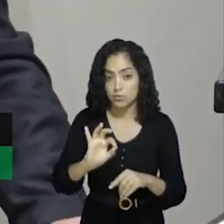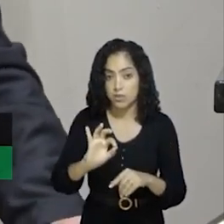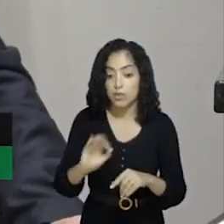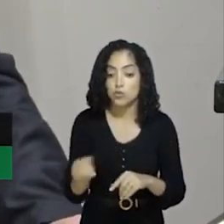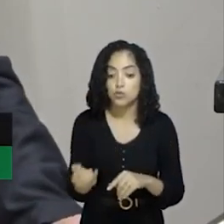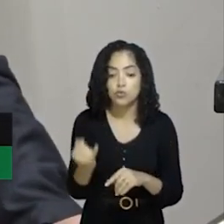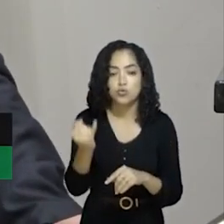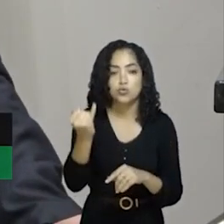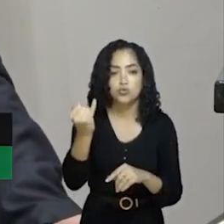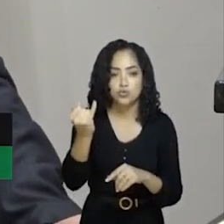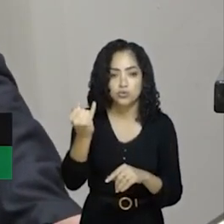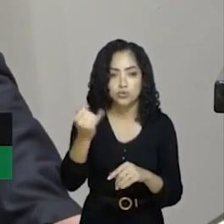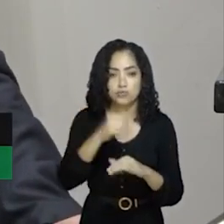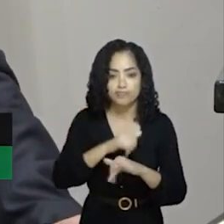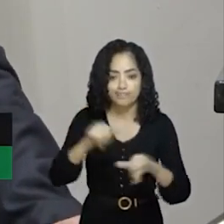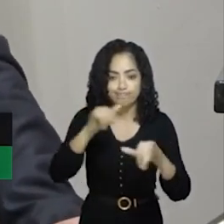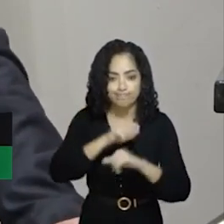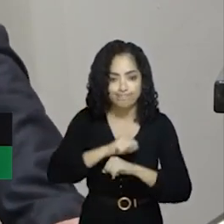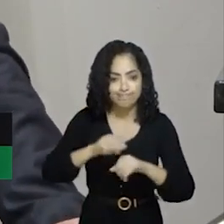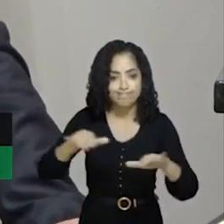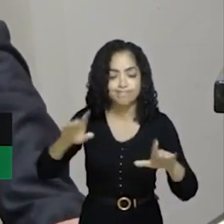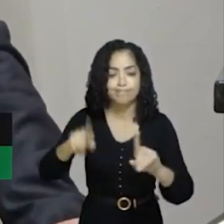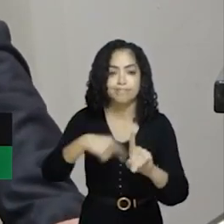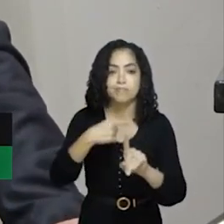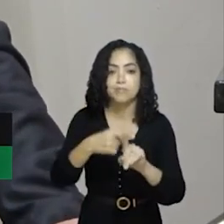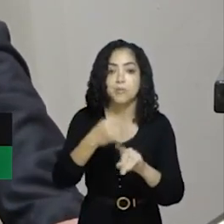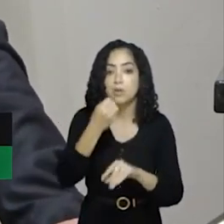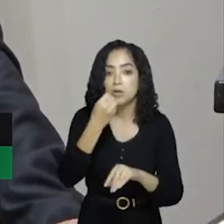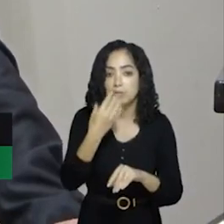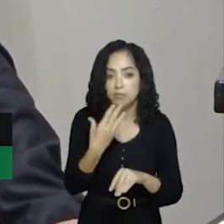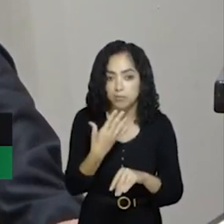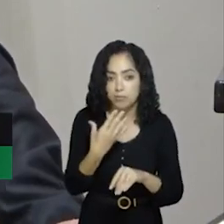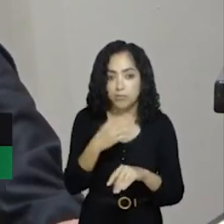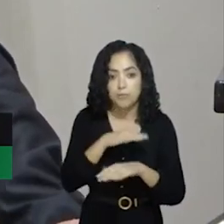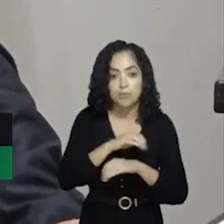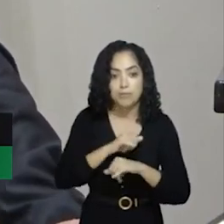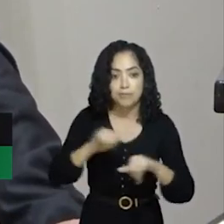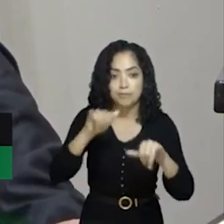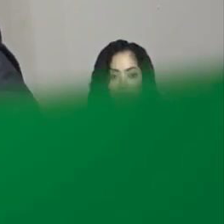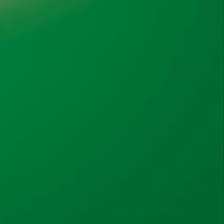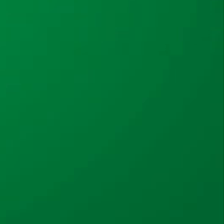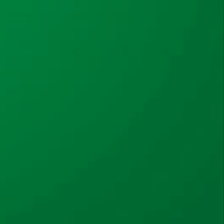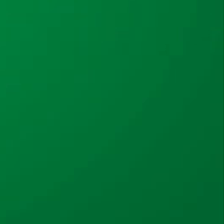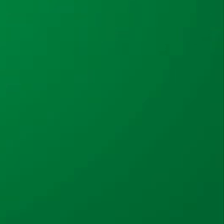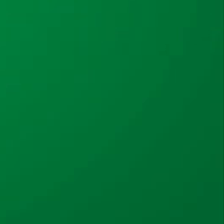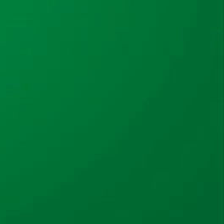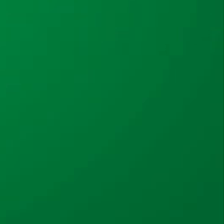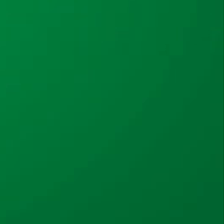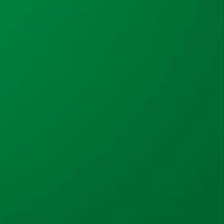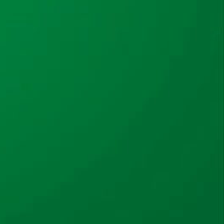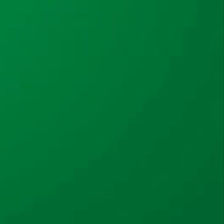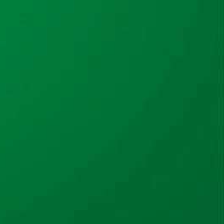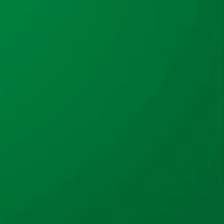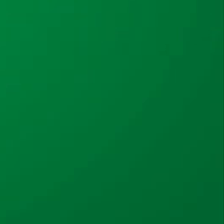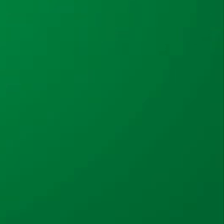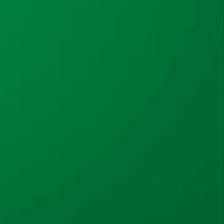vai repercutir positivamente para todos os setores da nossa sociedade